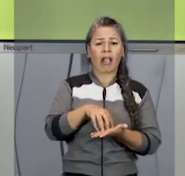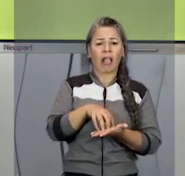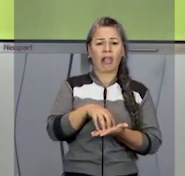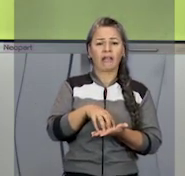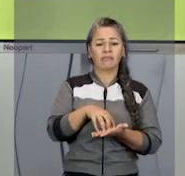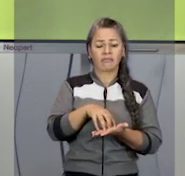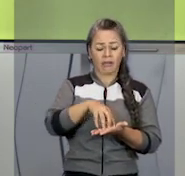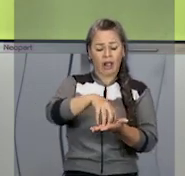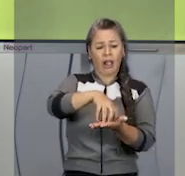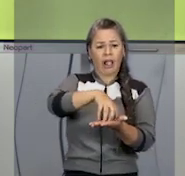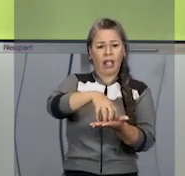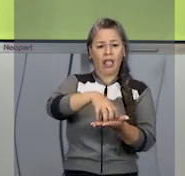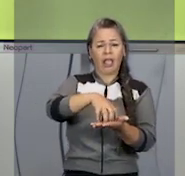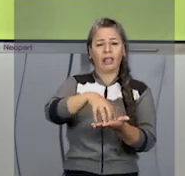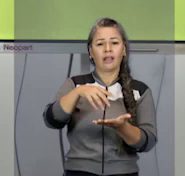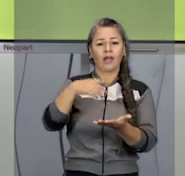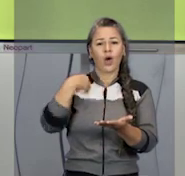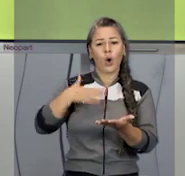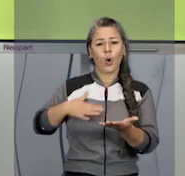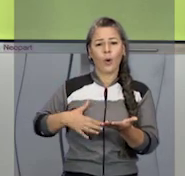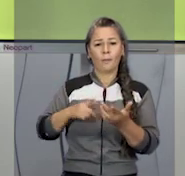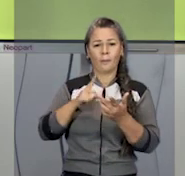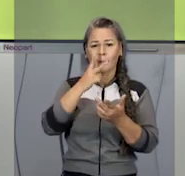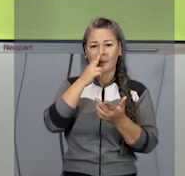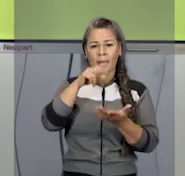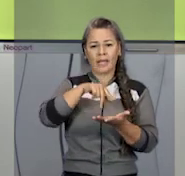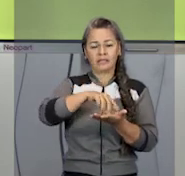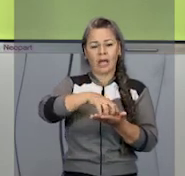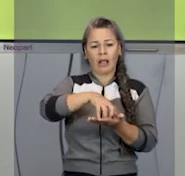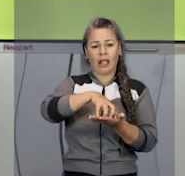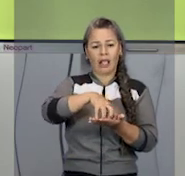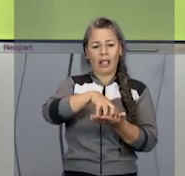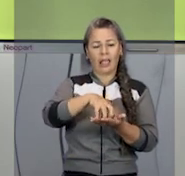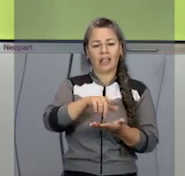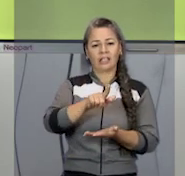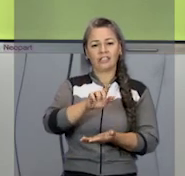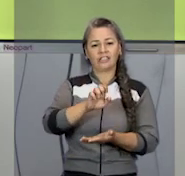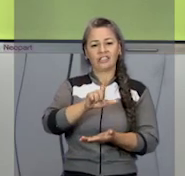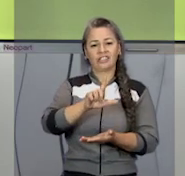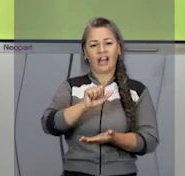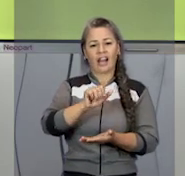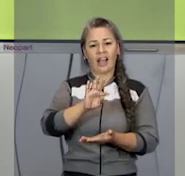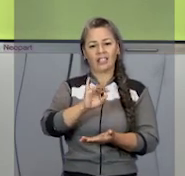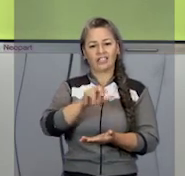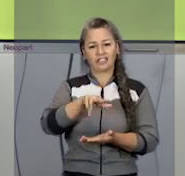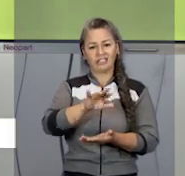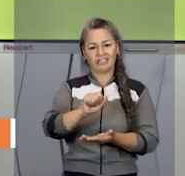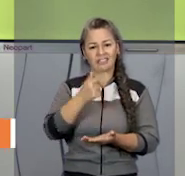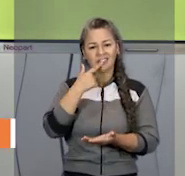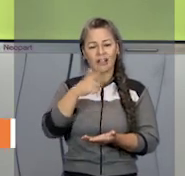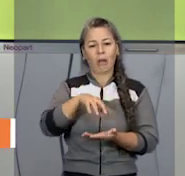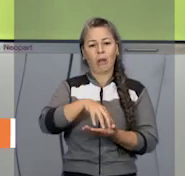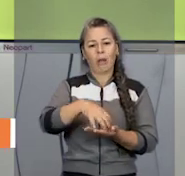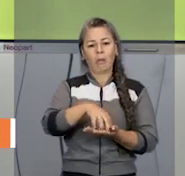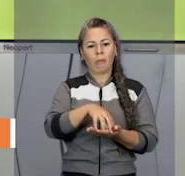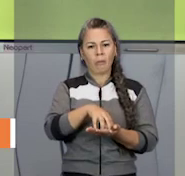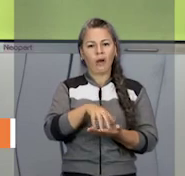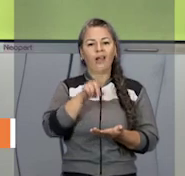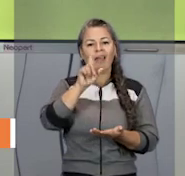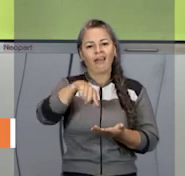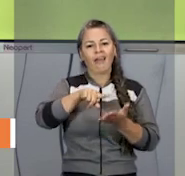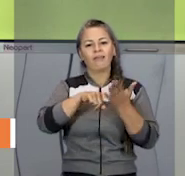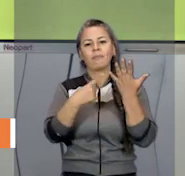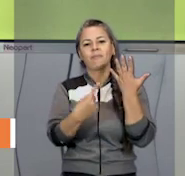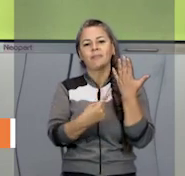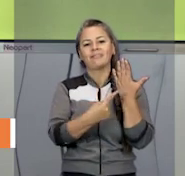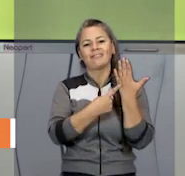a gelatina não é mole. Então ela está flácida, mole. Olha, também mais uma vez, carece, não é que ela é gelatina. A